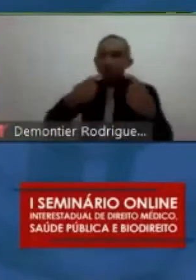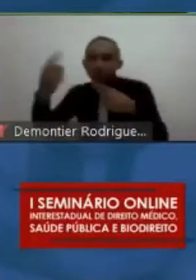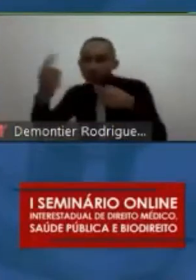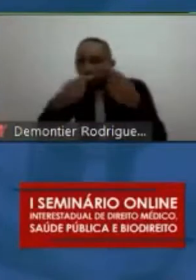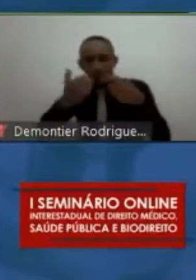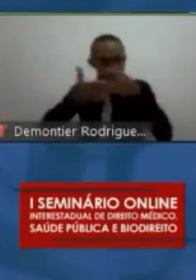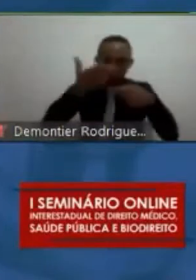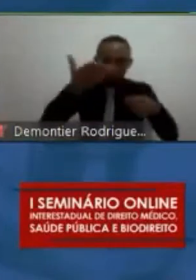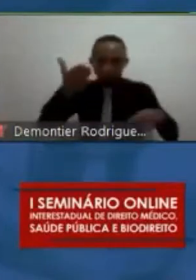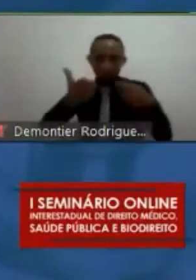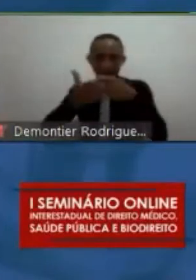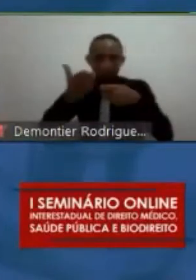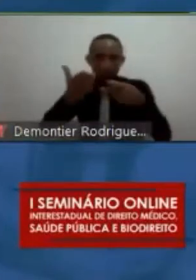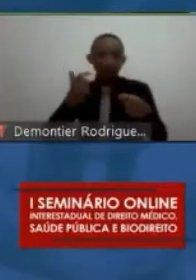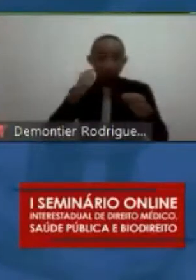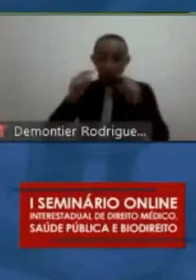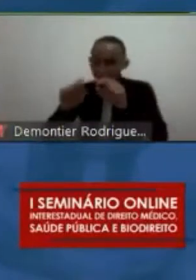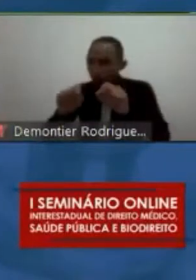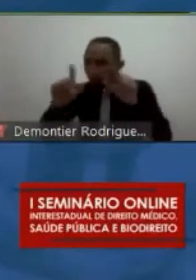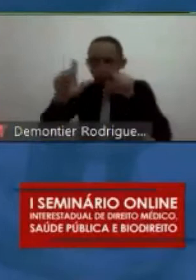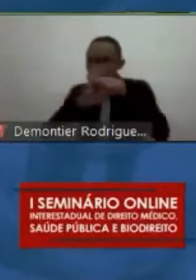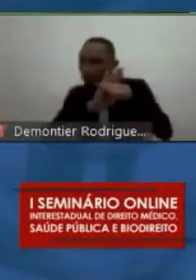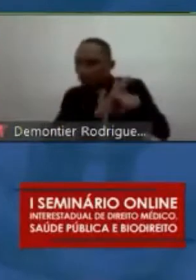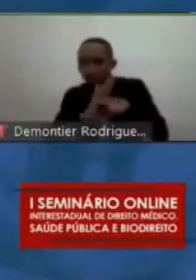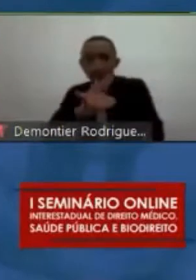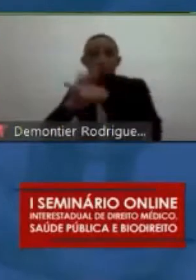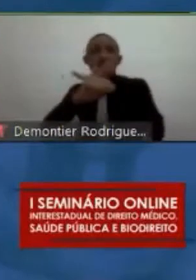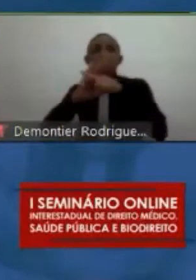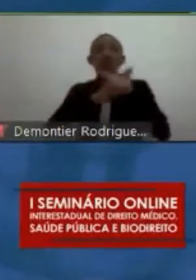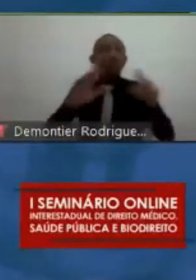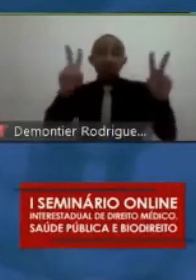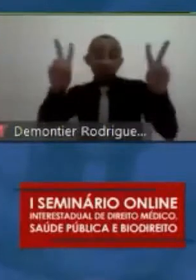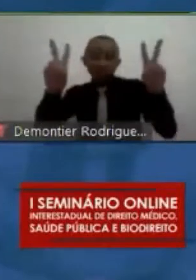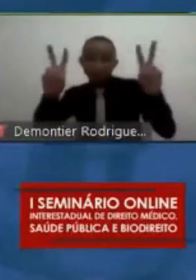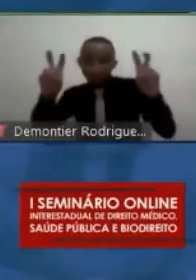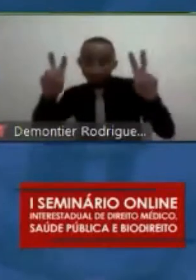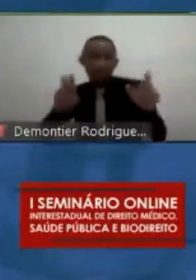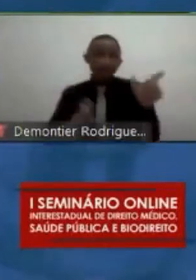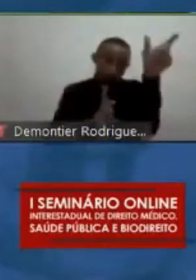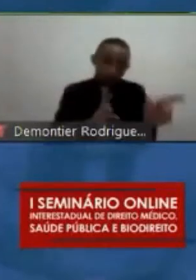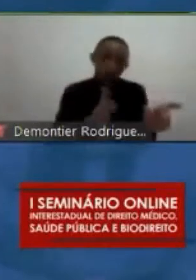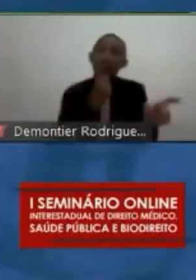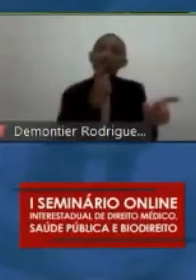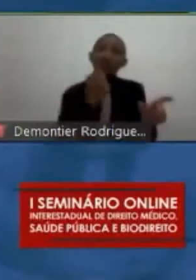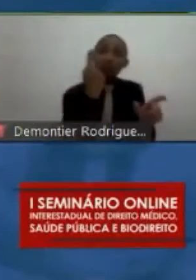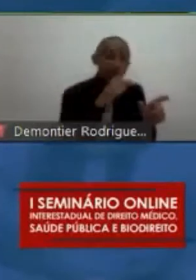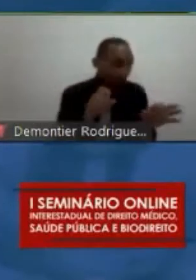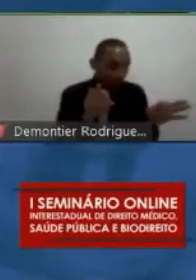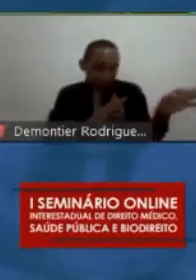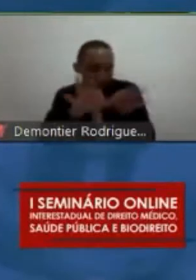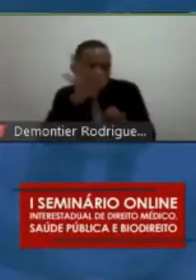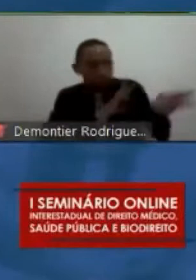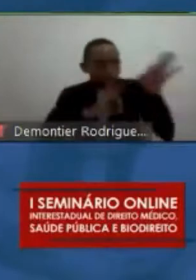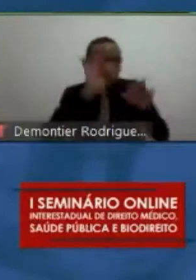que está disponível para acesso livre, sobre justamente esse tema, do gerenciamento do sangue do paciente, uma maneira